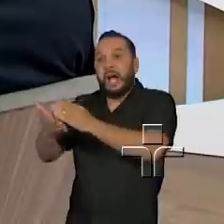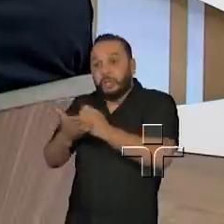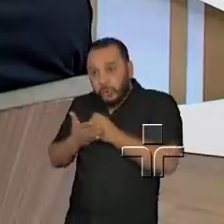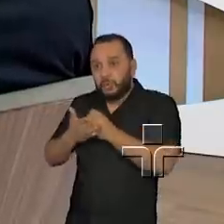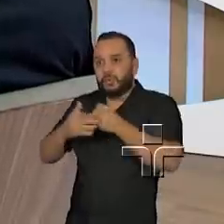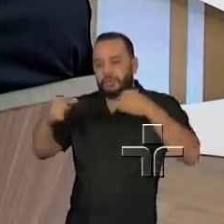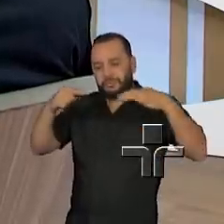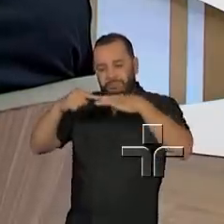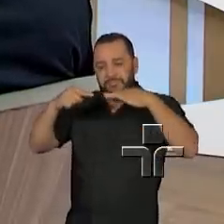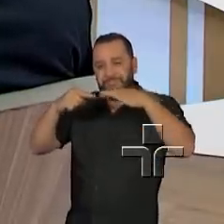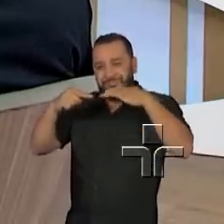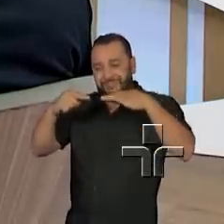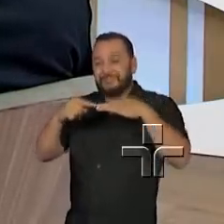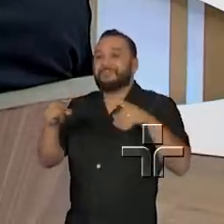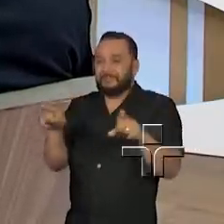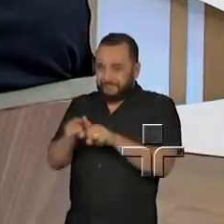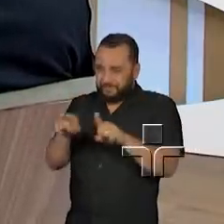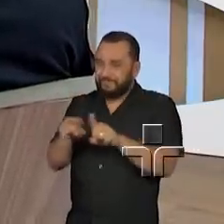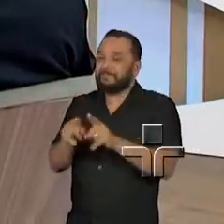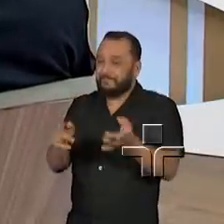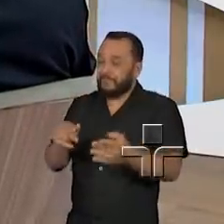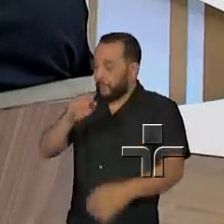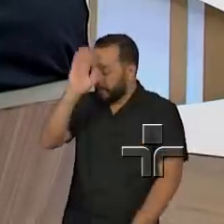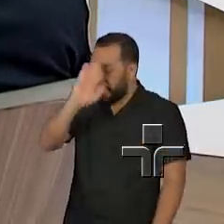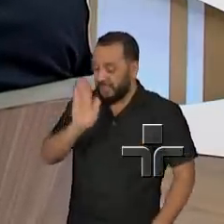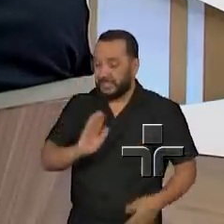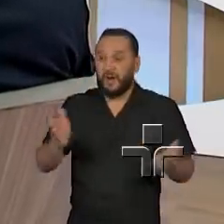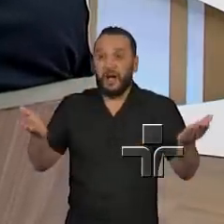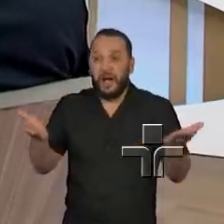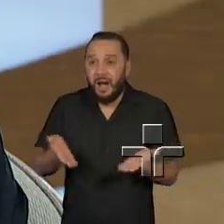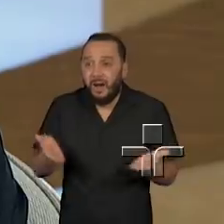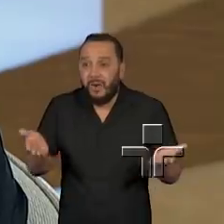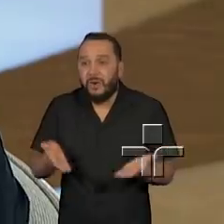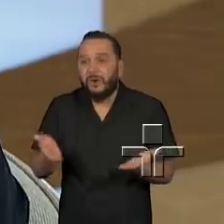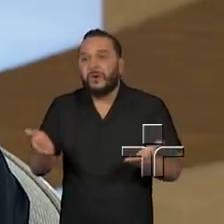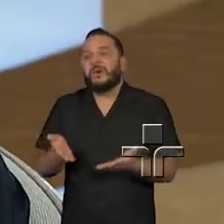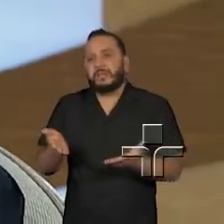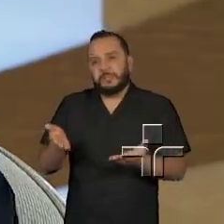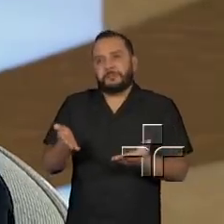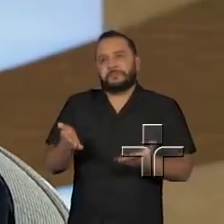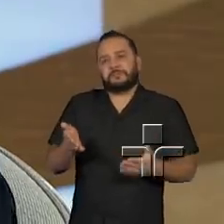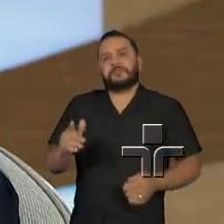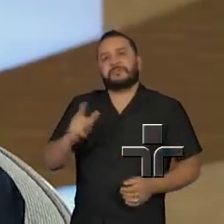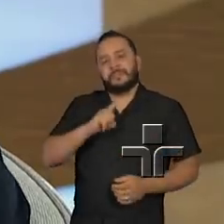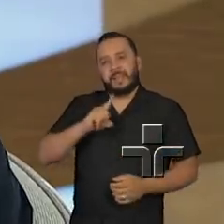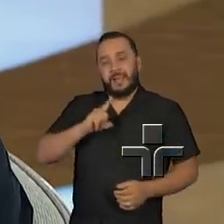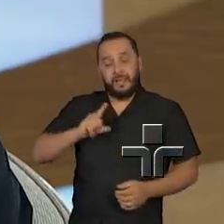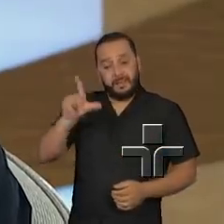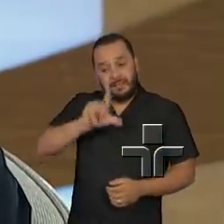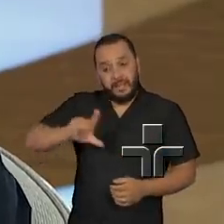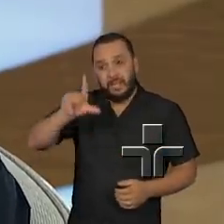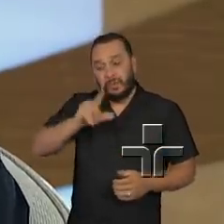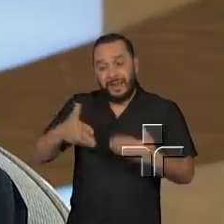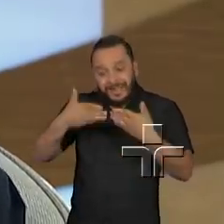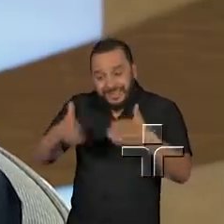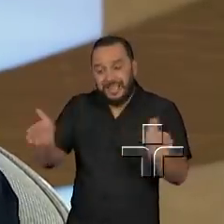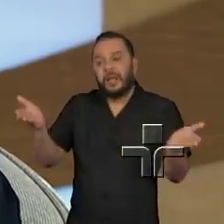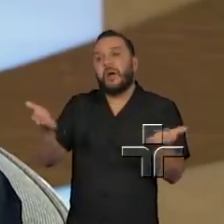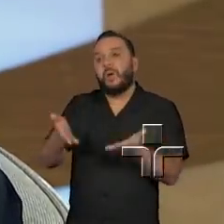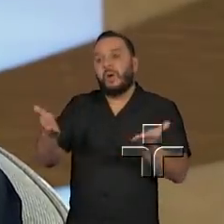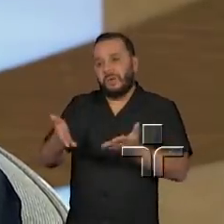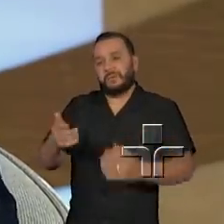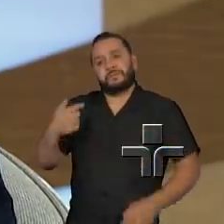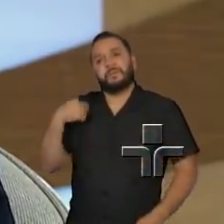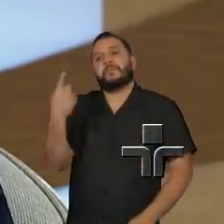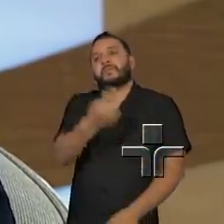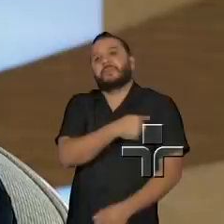com MDMA. Então, o Brasil, nesse momento, detém, é uma literatura que acaba de ser iniciada, a gente detém